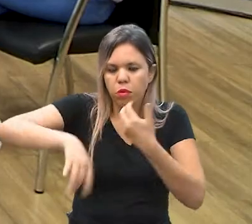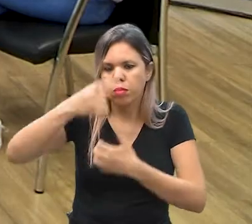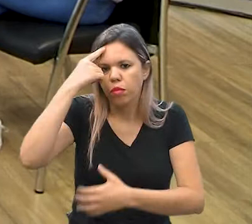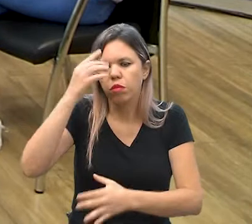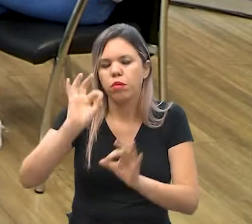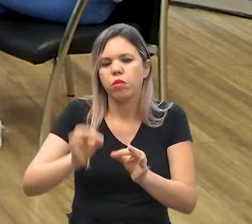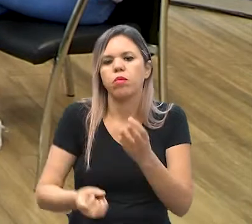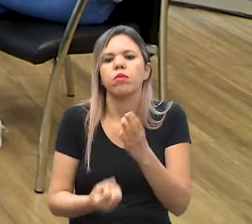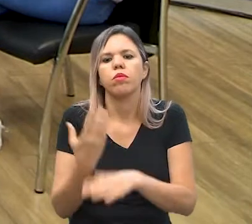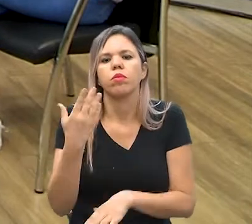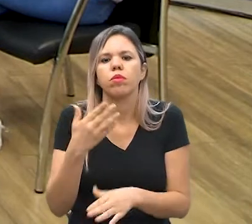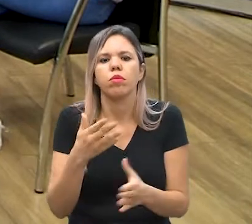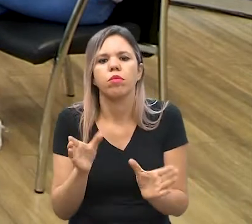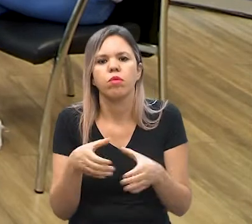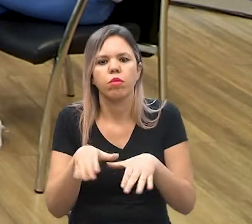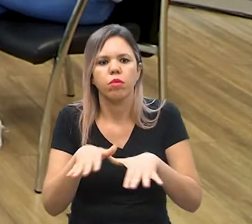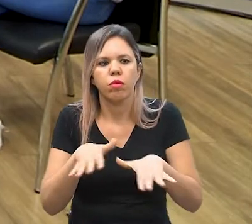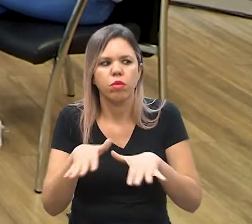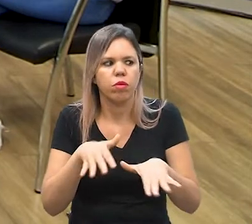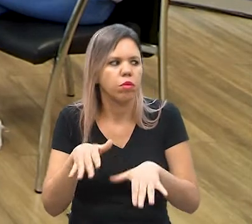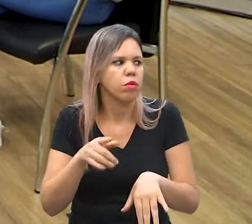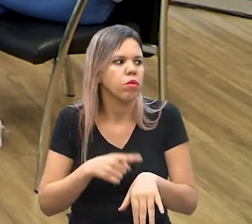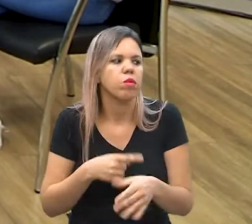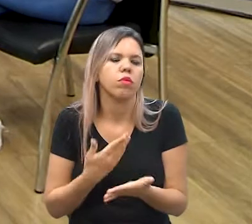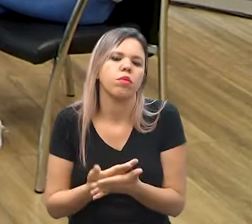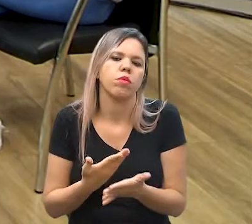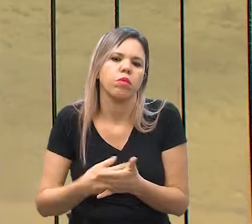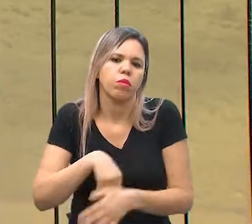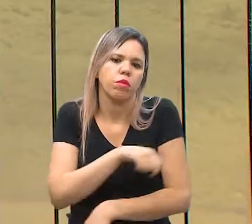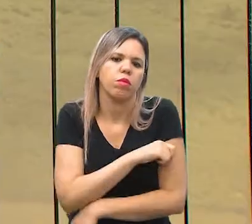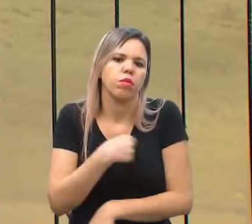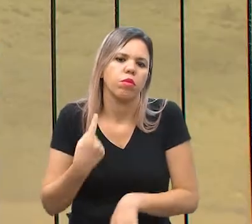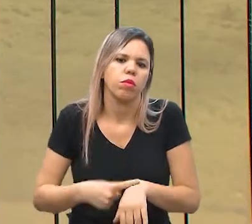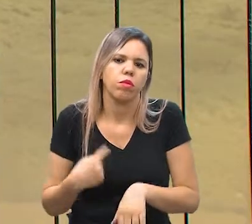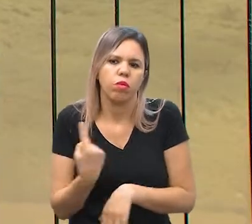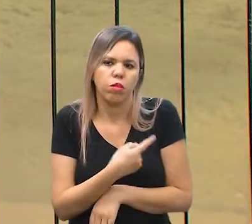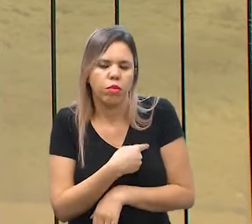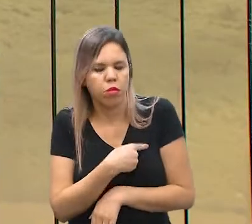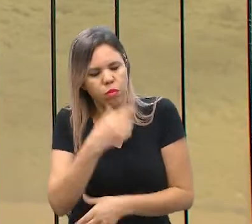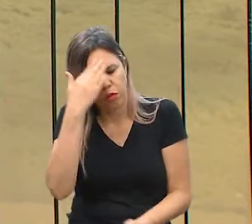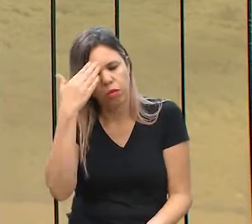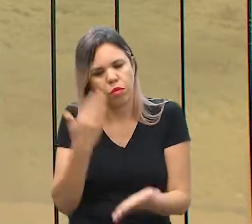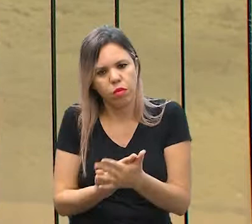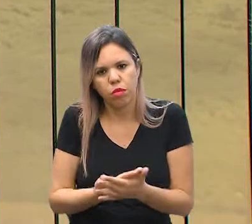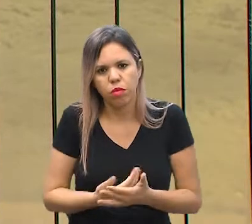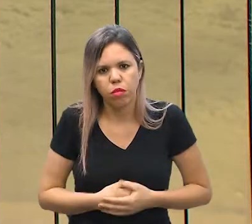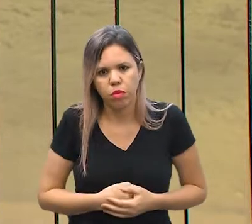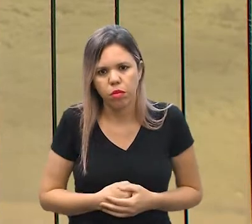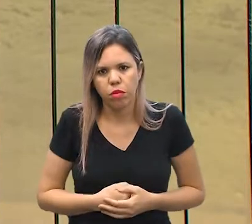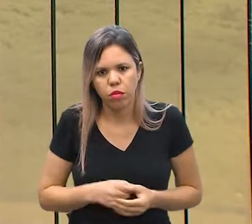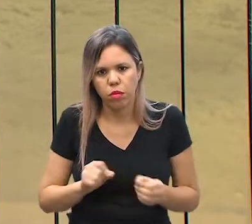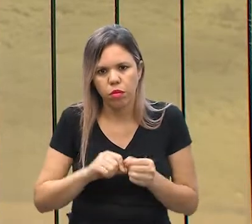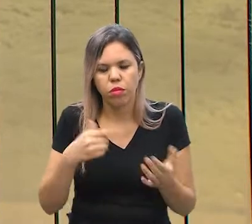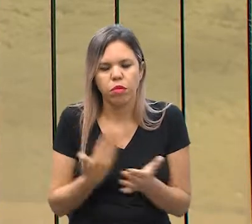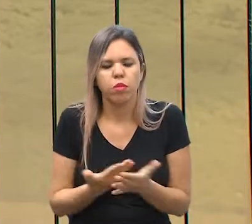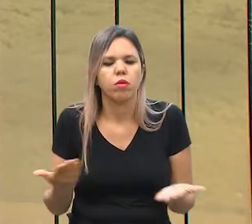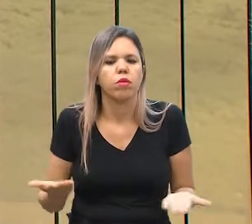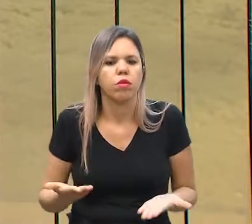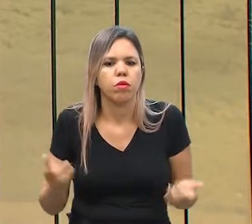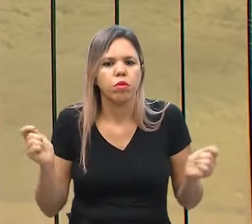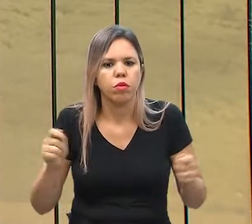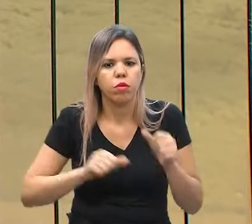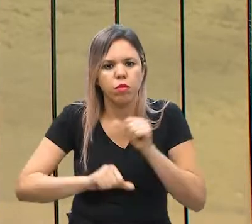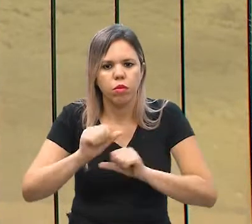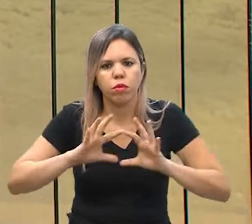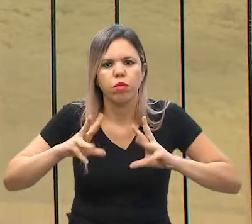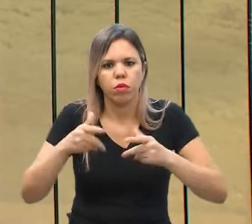grandes ideias. Então, o movimento estudantil é um momento em que a gente acredita nisso até hoje, né, que a gente